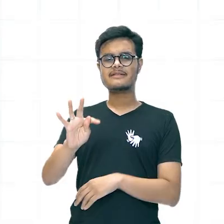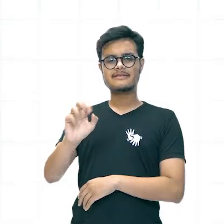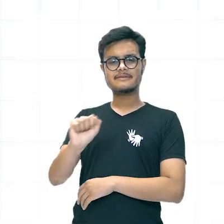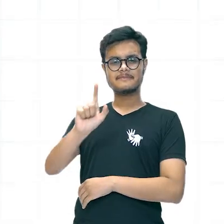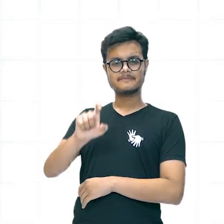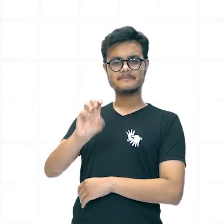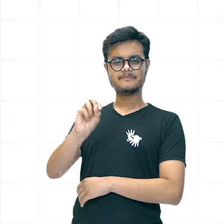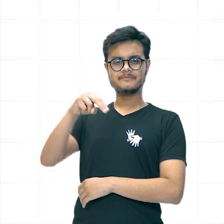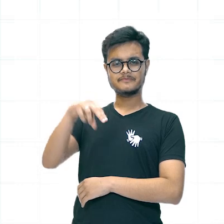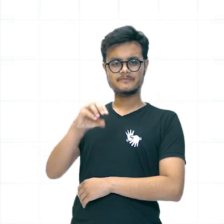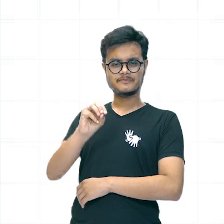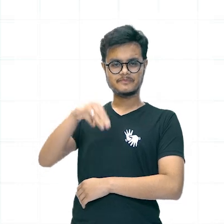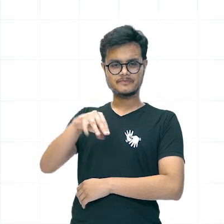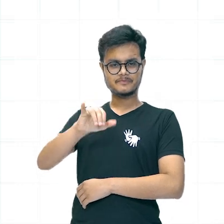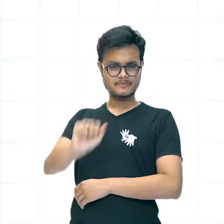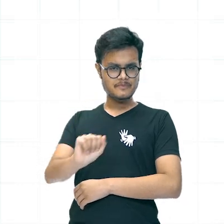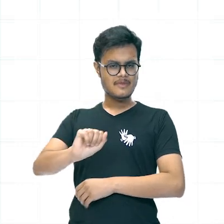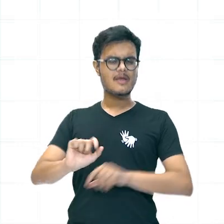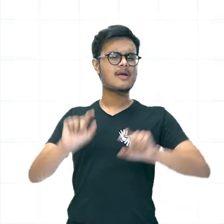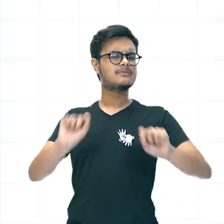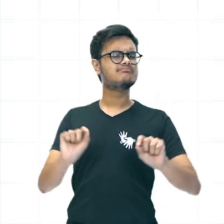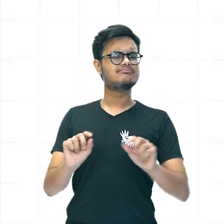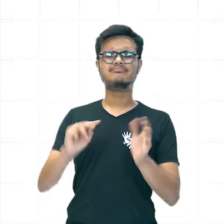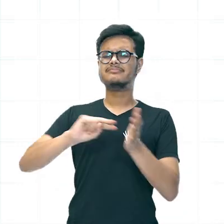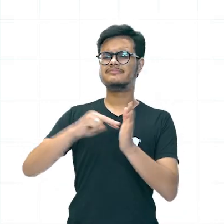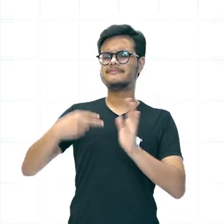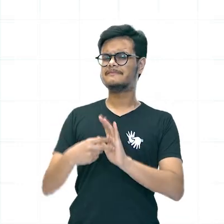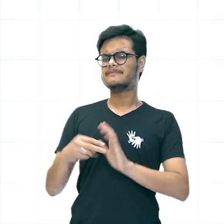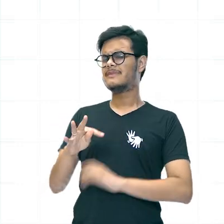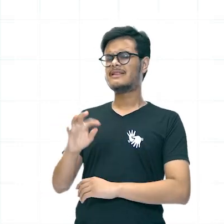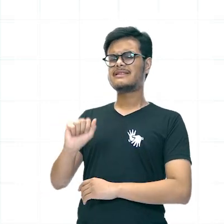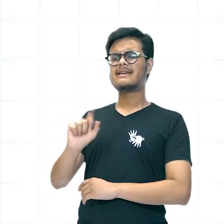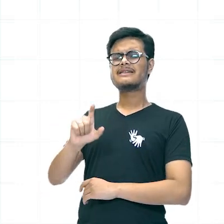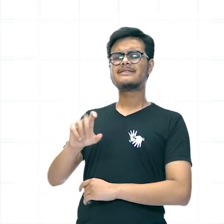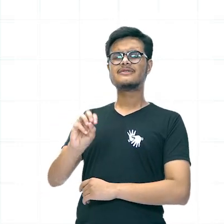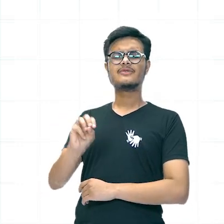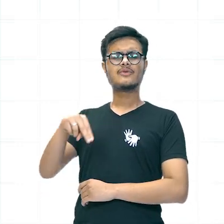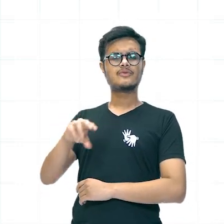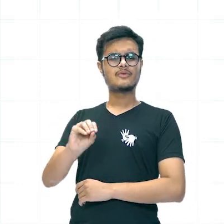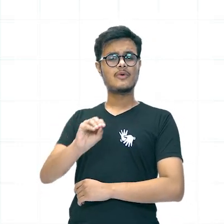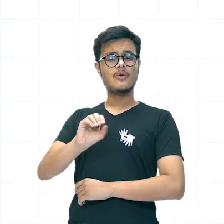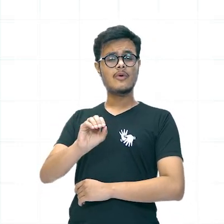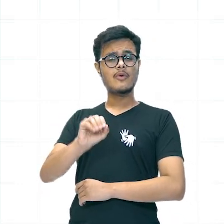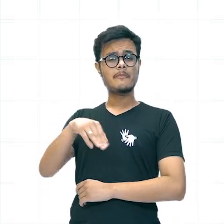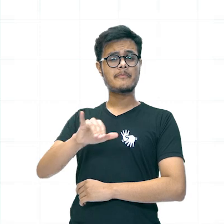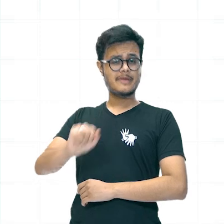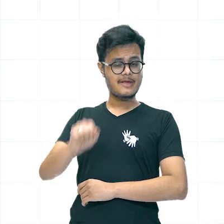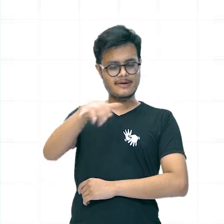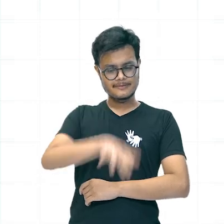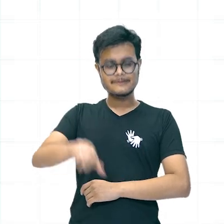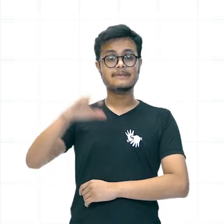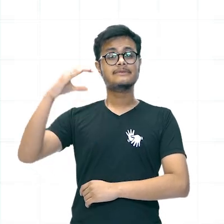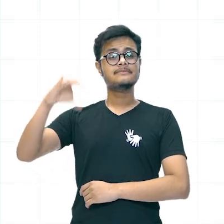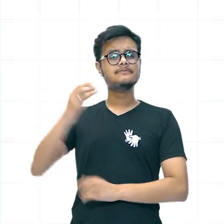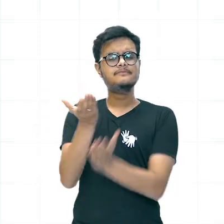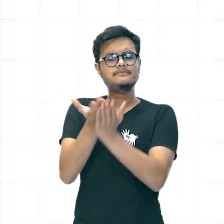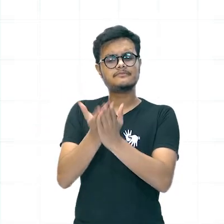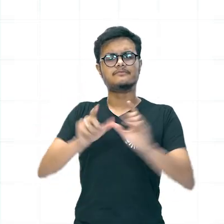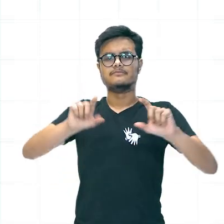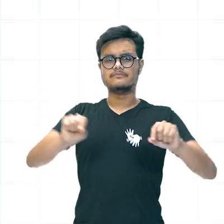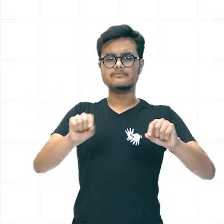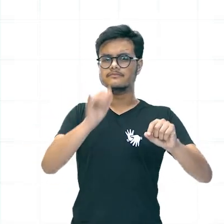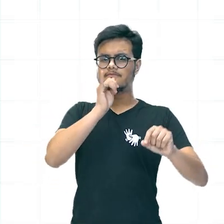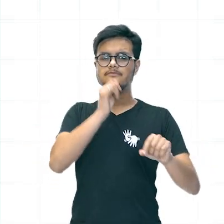taxonomia. Vamos falar aí da classificação taxonômica. A taxonomia ela é a área da ciência que vai se ocupar